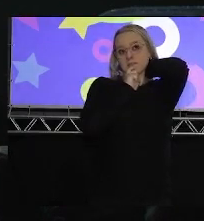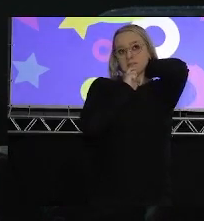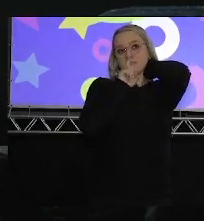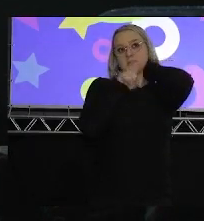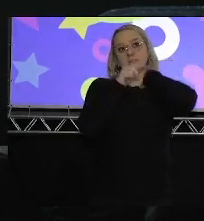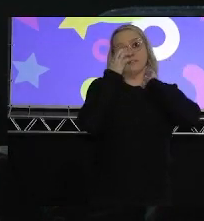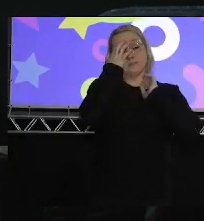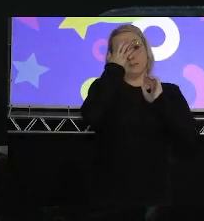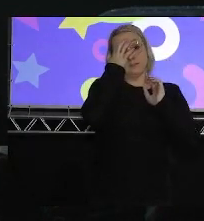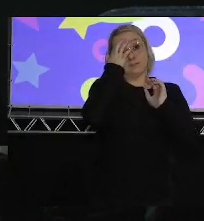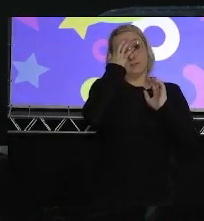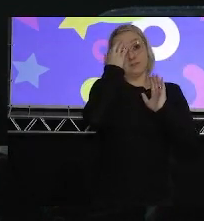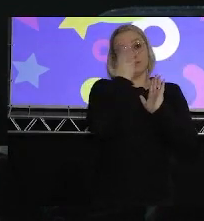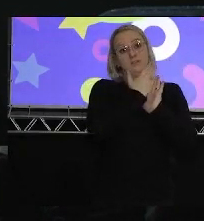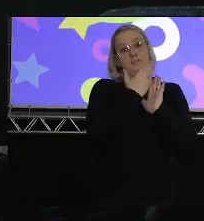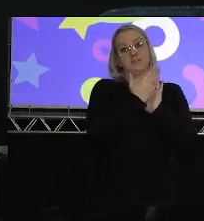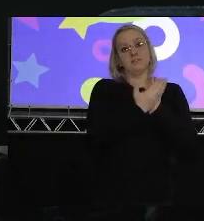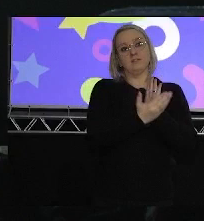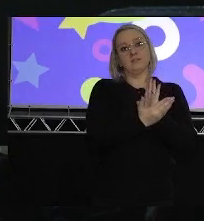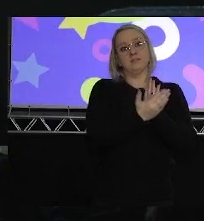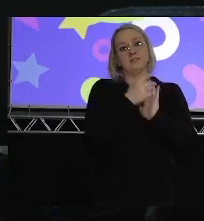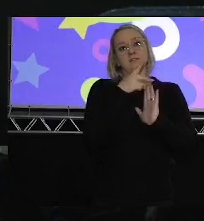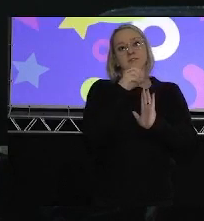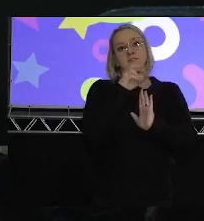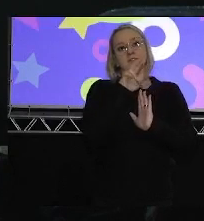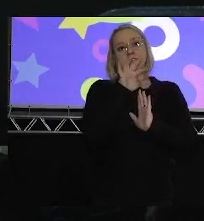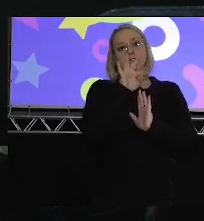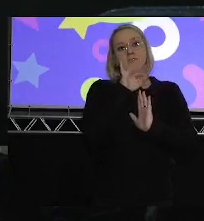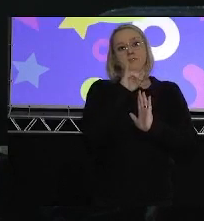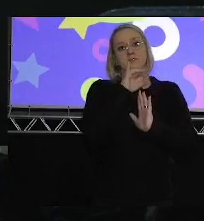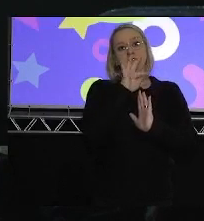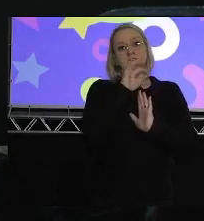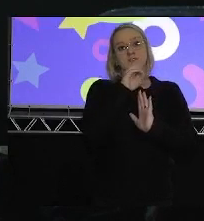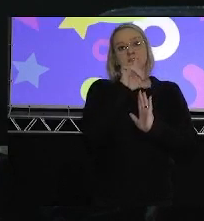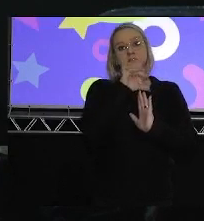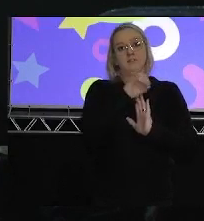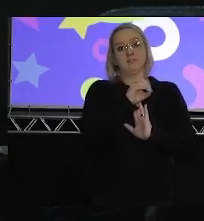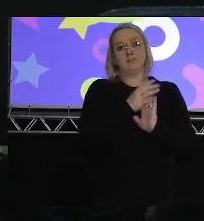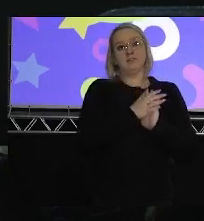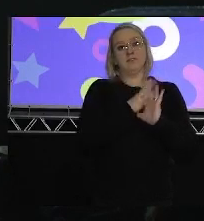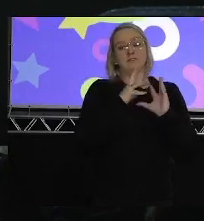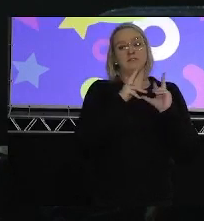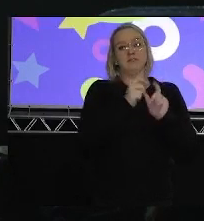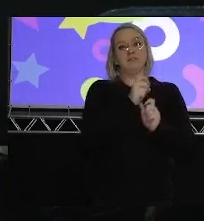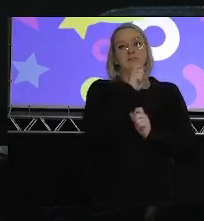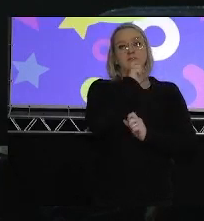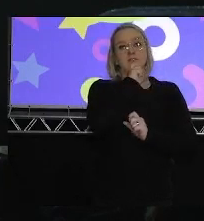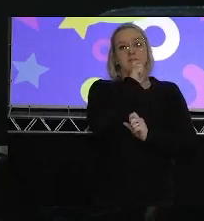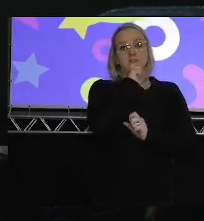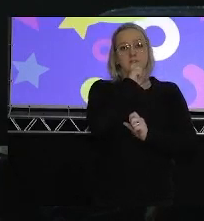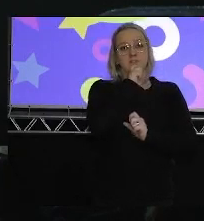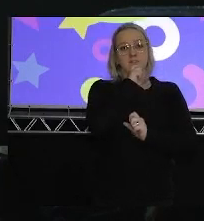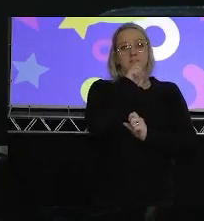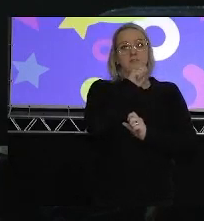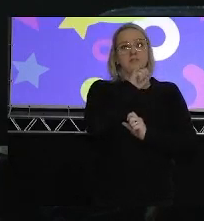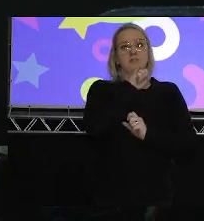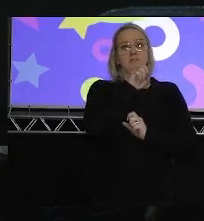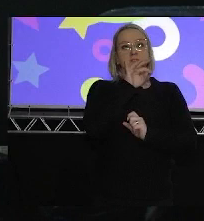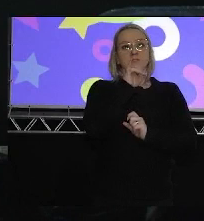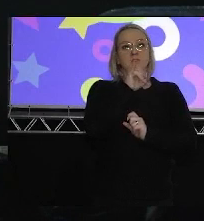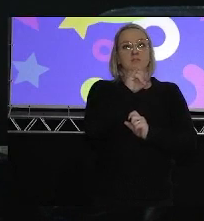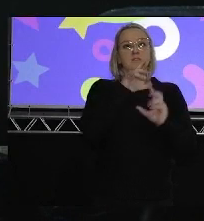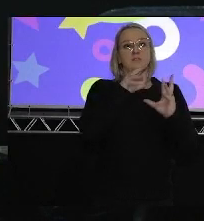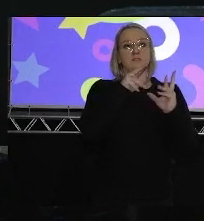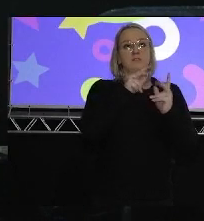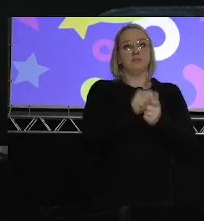as etapas do portfólio, né, as fases do portfólio. Tudo que tem verdinho ali aqui é IT, são papéis de IT, tudo